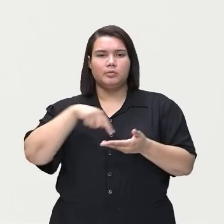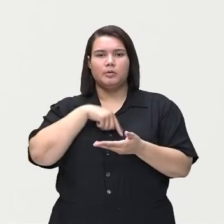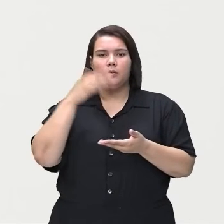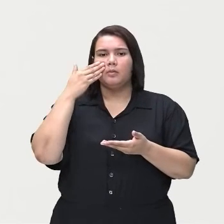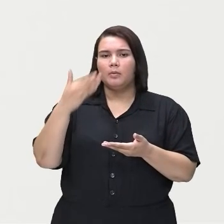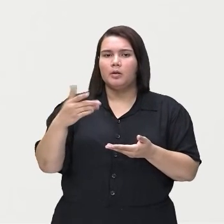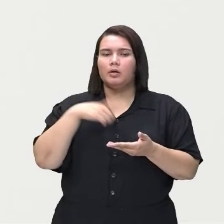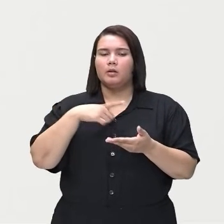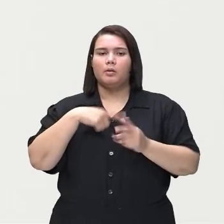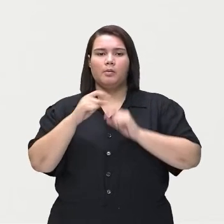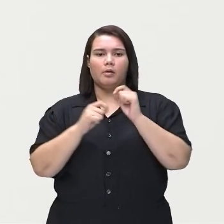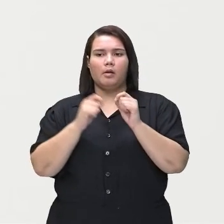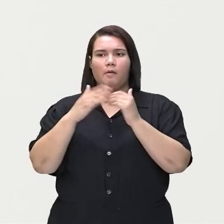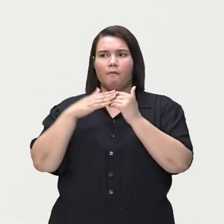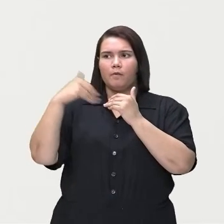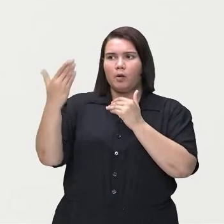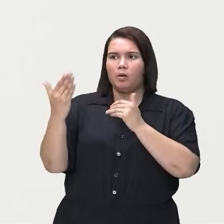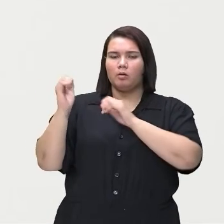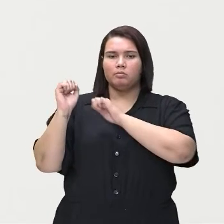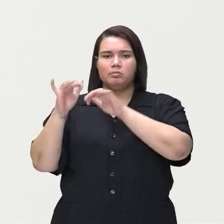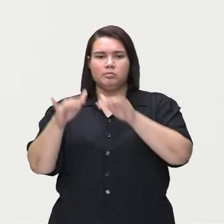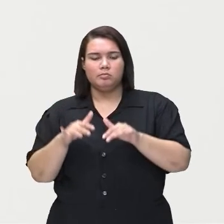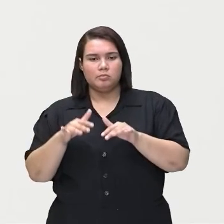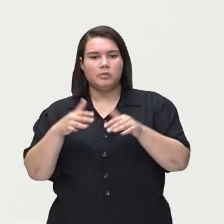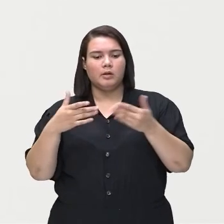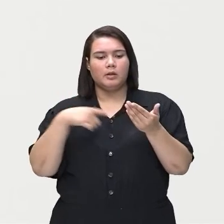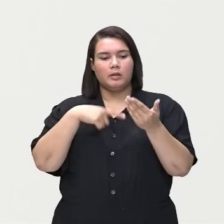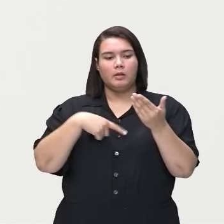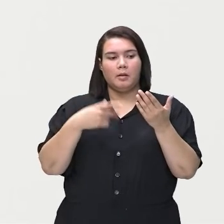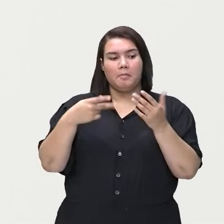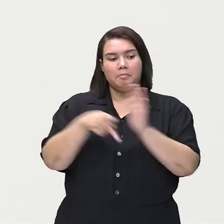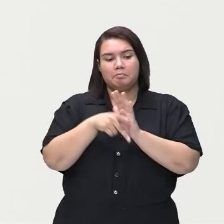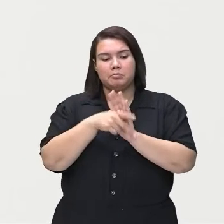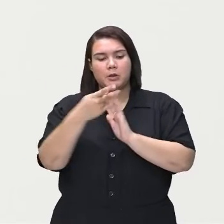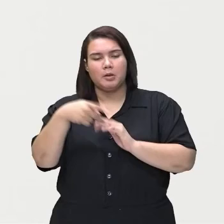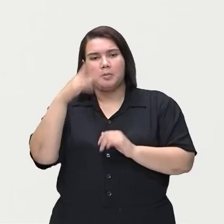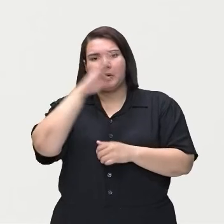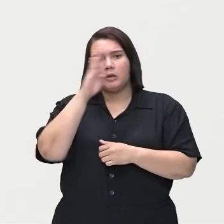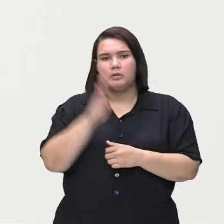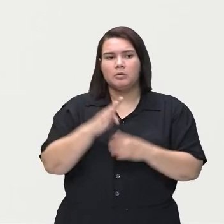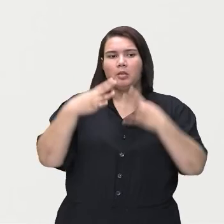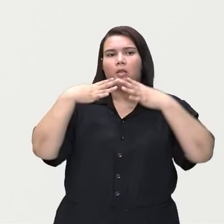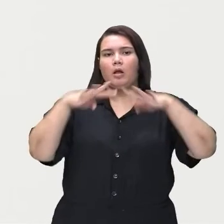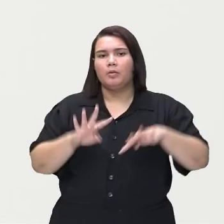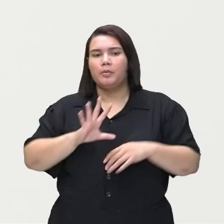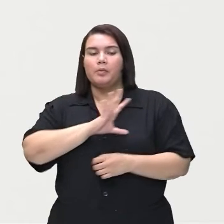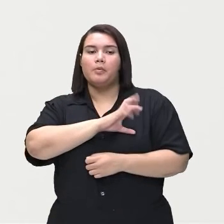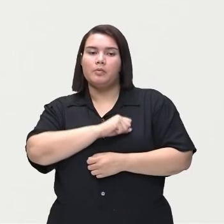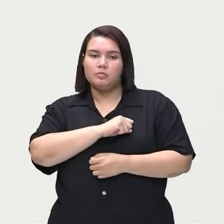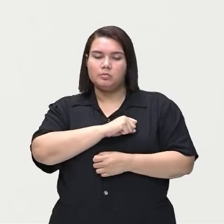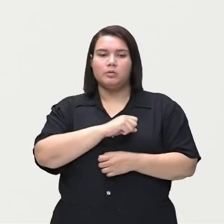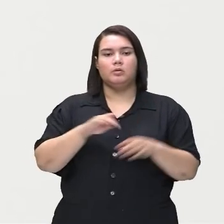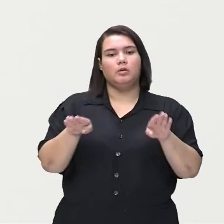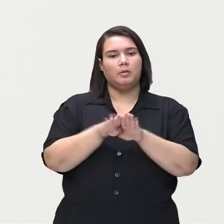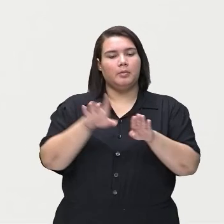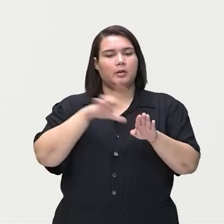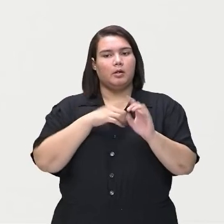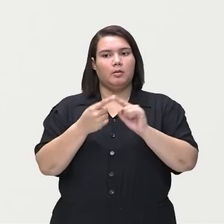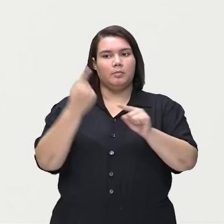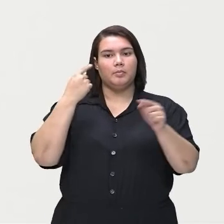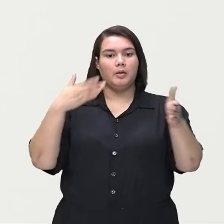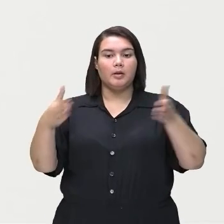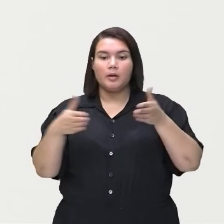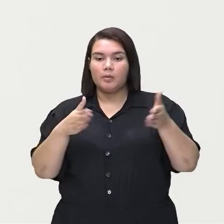de fora e acaba se naturalizando, se tornando brasileiro, é algo que também vem daquele período